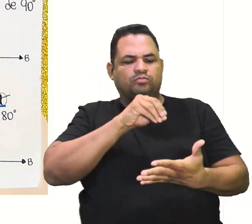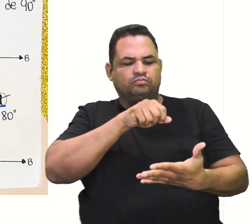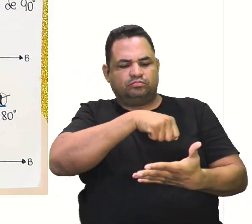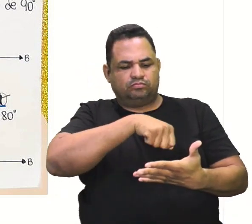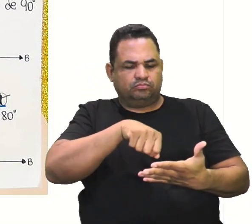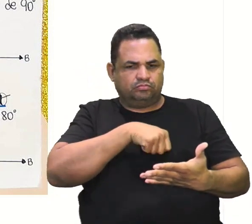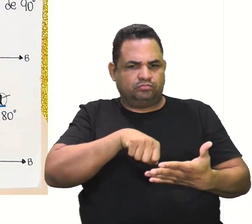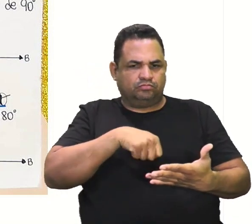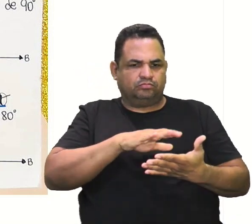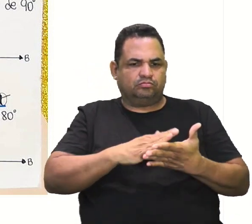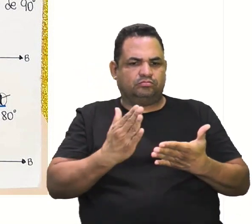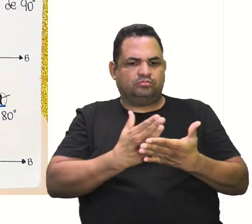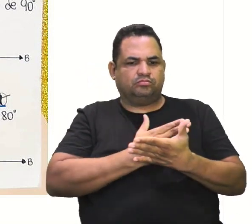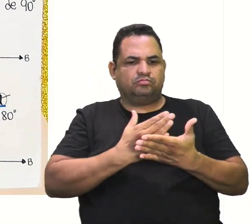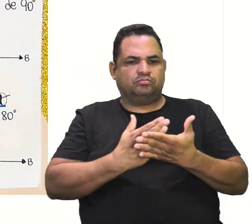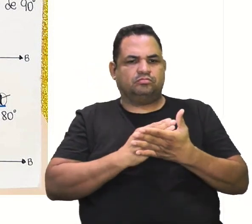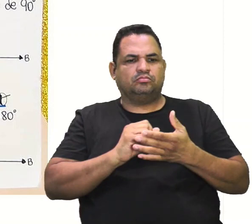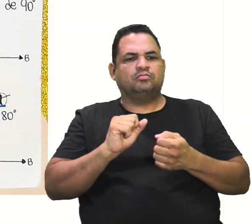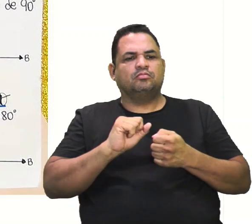faz bonitinho aí.